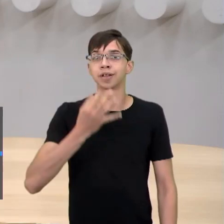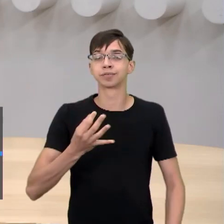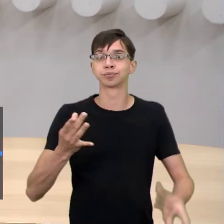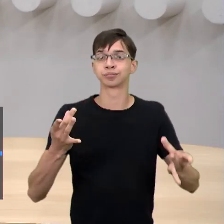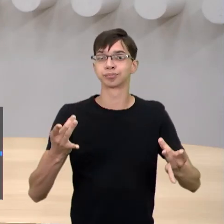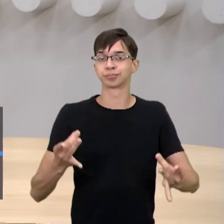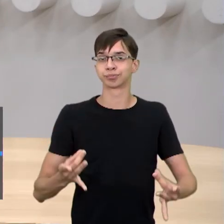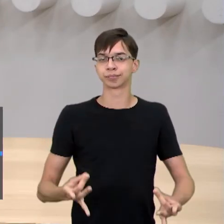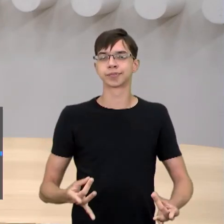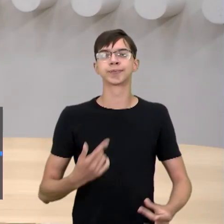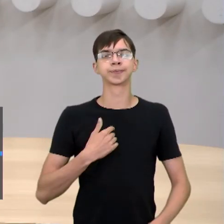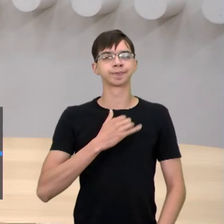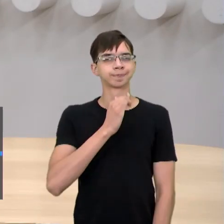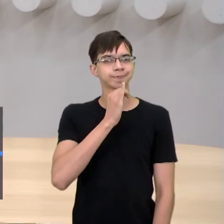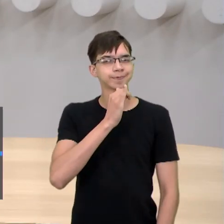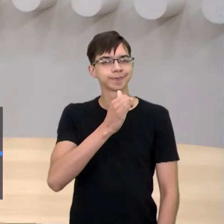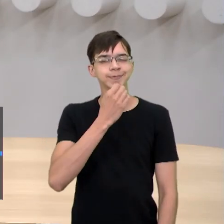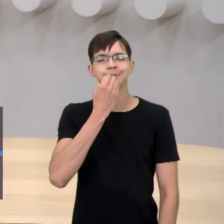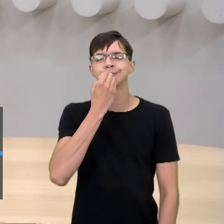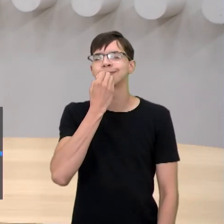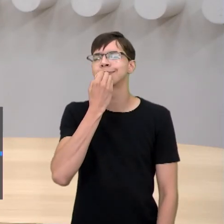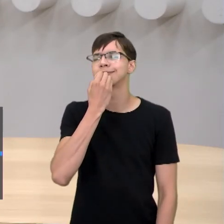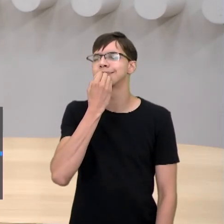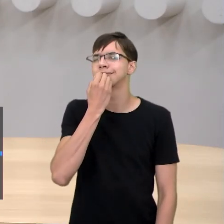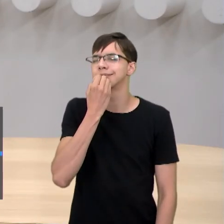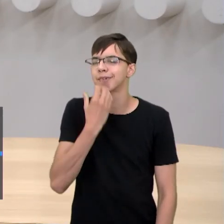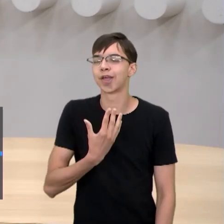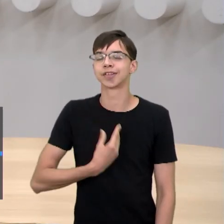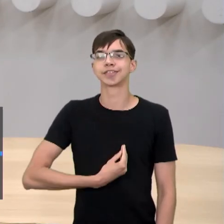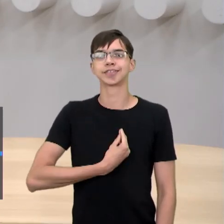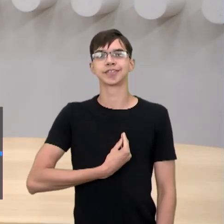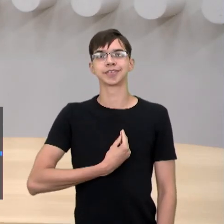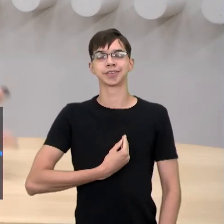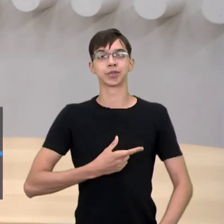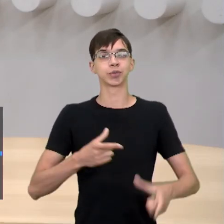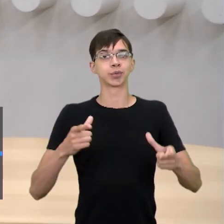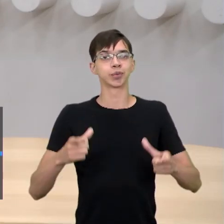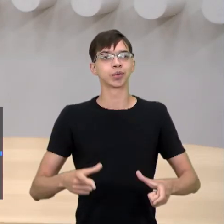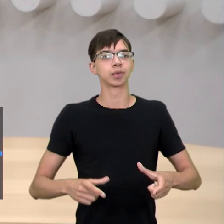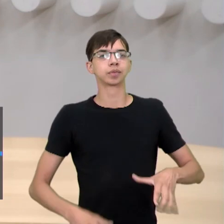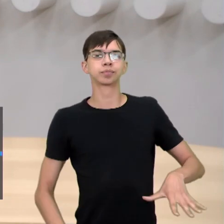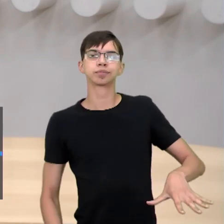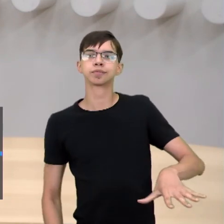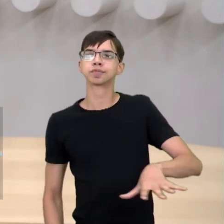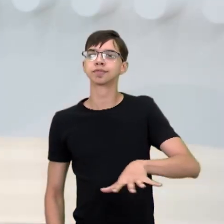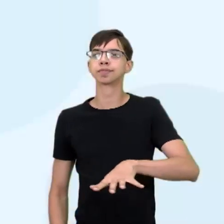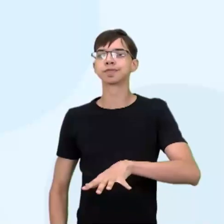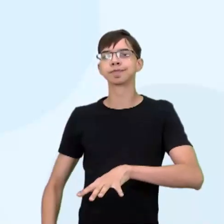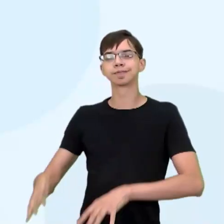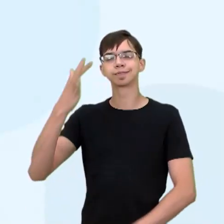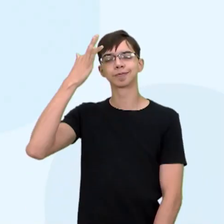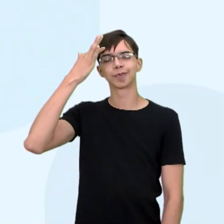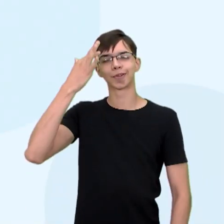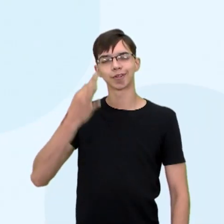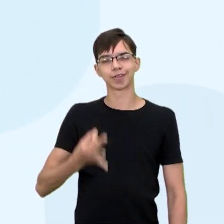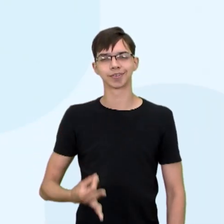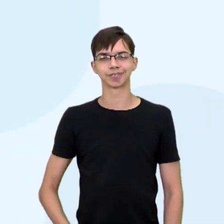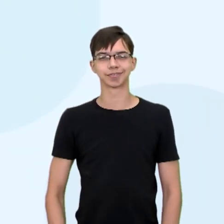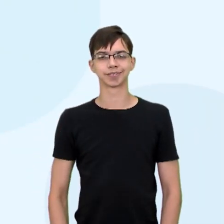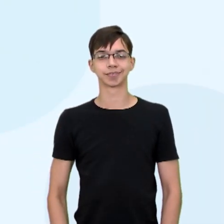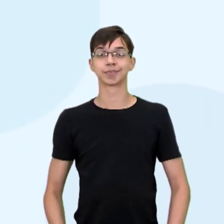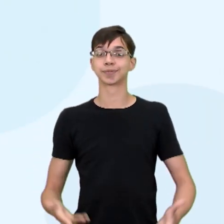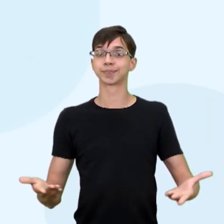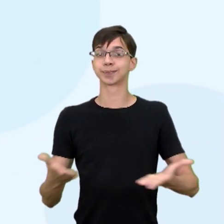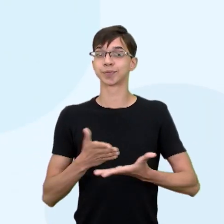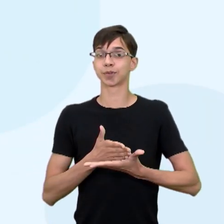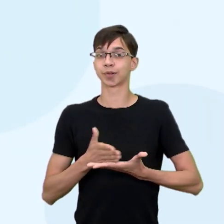é muito mais gostoso a gente viver numa realidade em que a gente entenda ela, né? Então, pra gente começar, tem